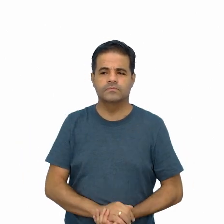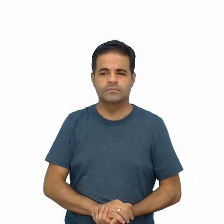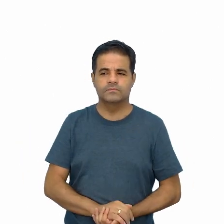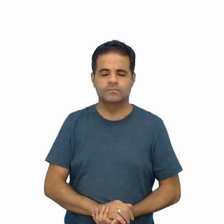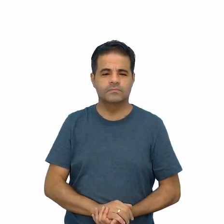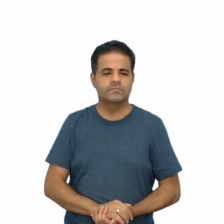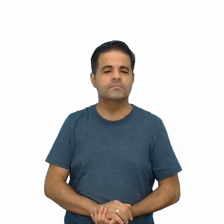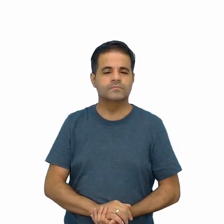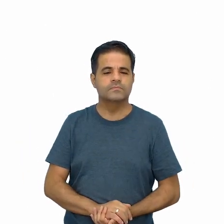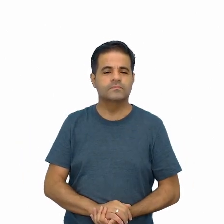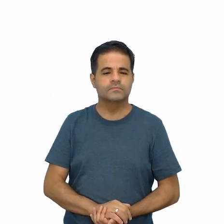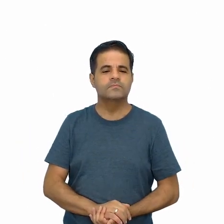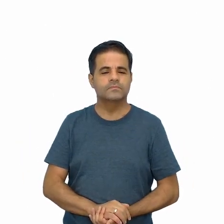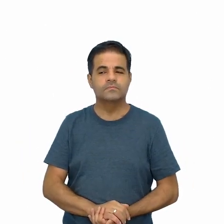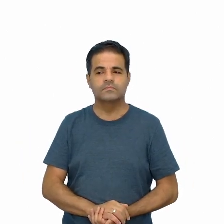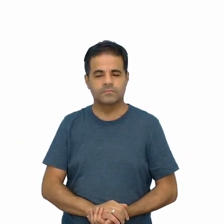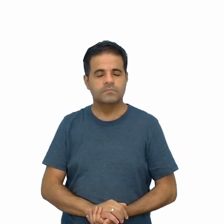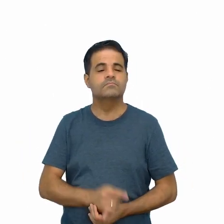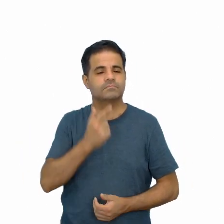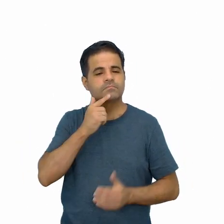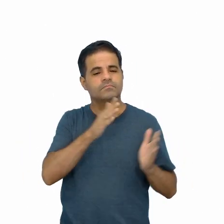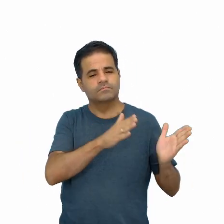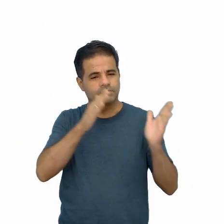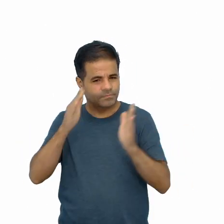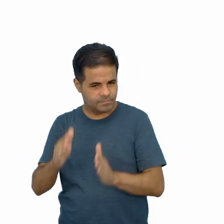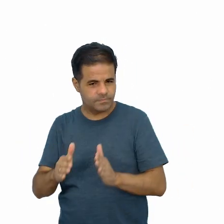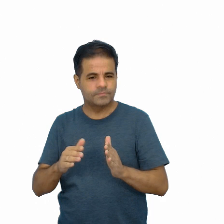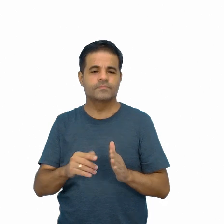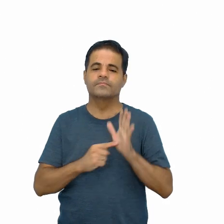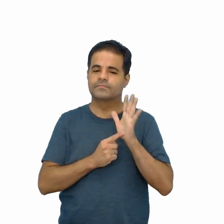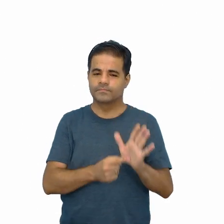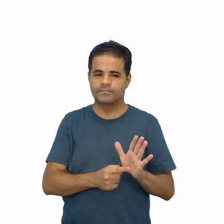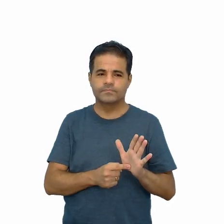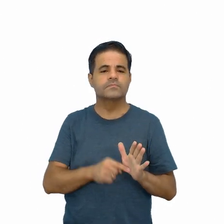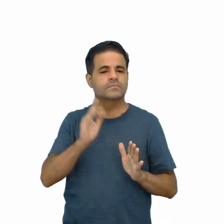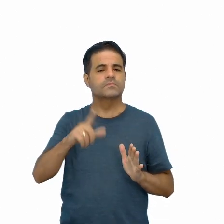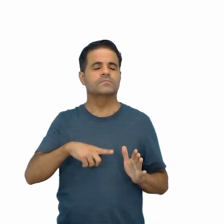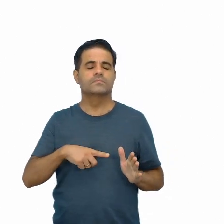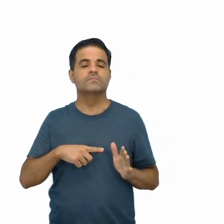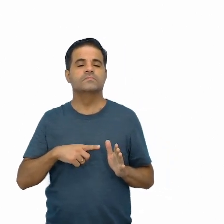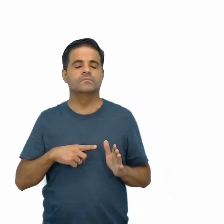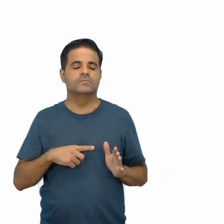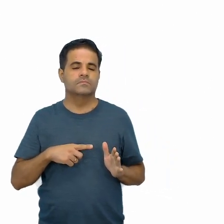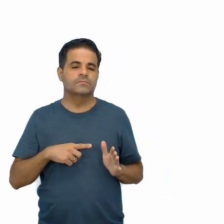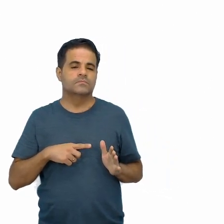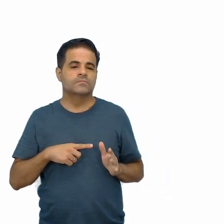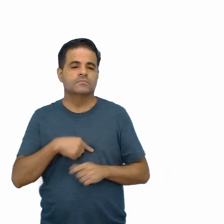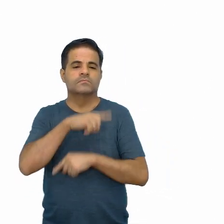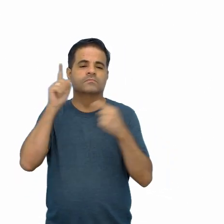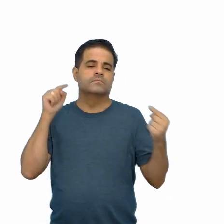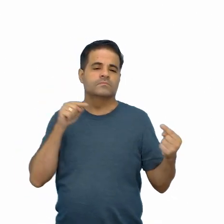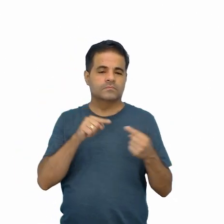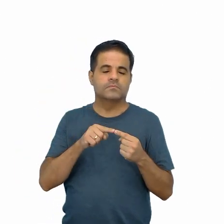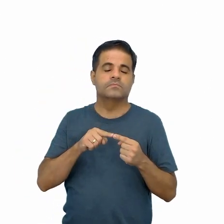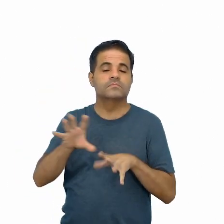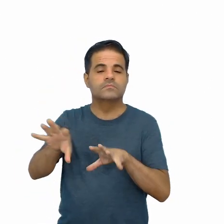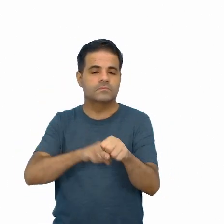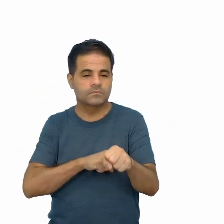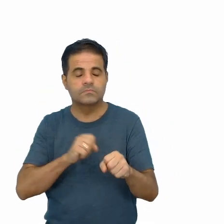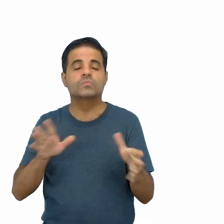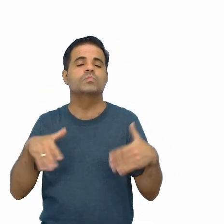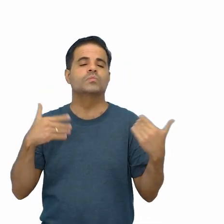então, novamente, aí as informações que comentei, no próximo slide, a gente já tem, né, os objetivos dessa